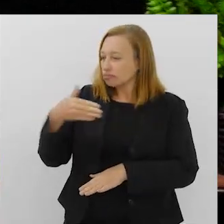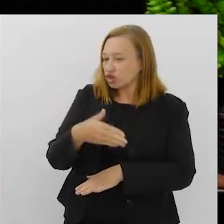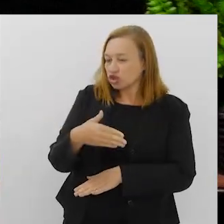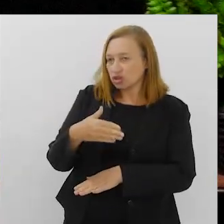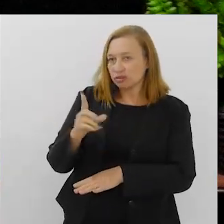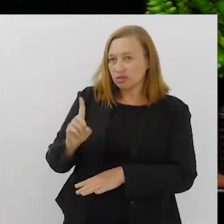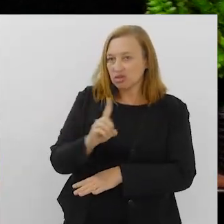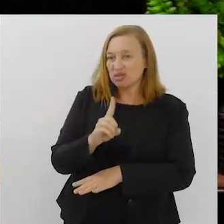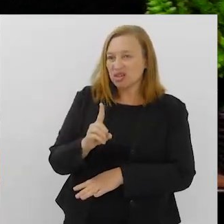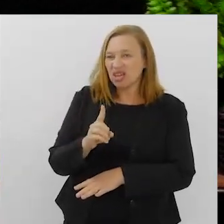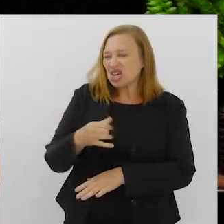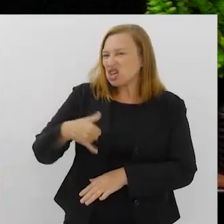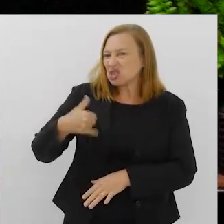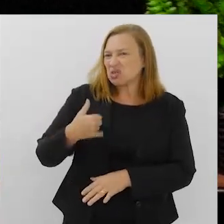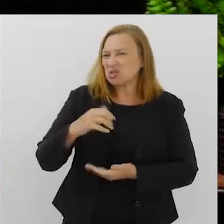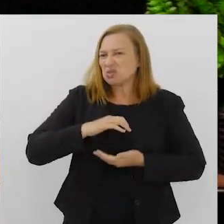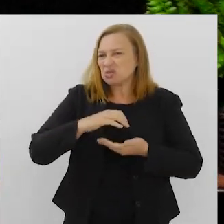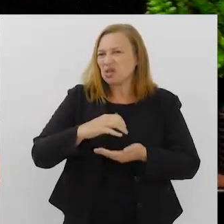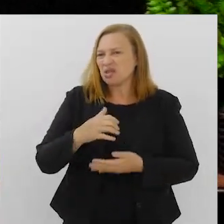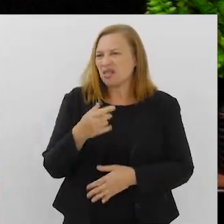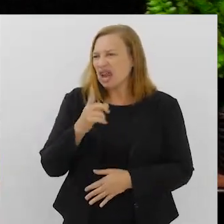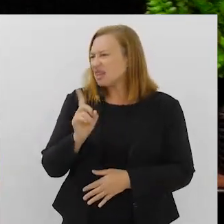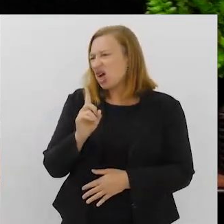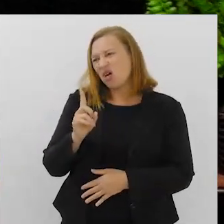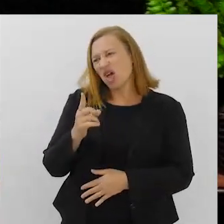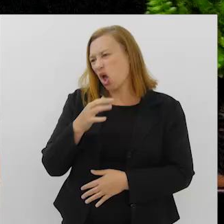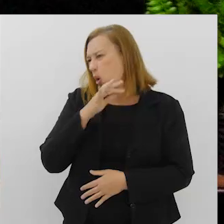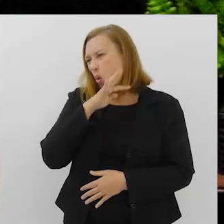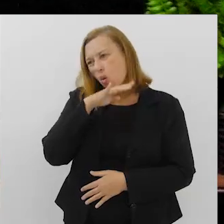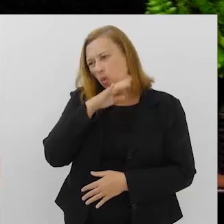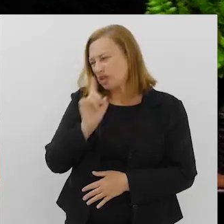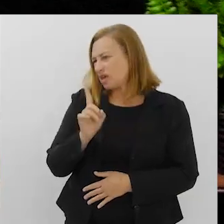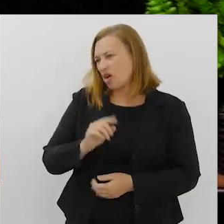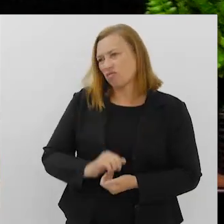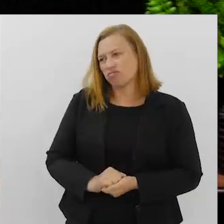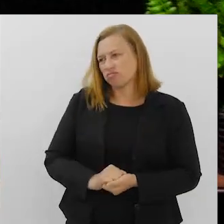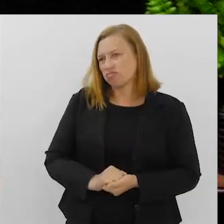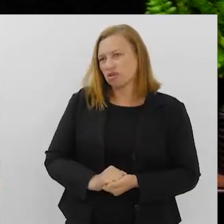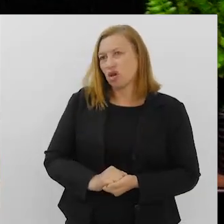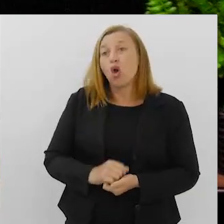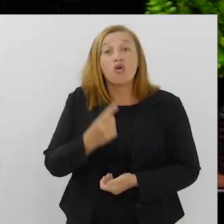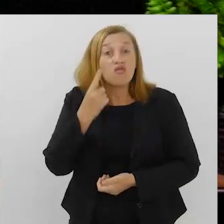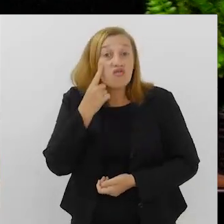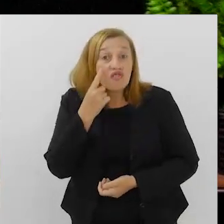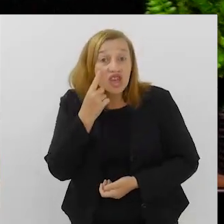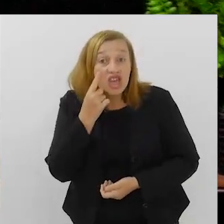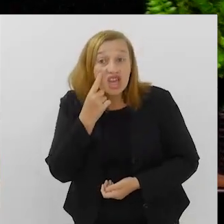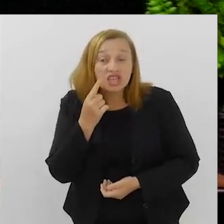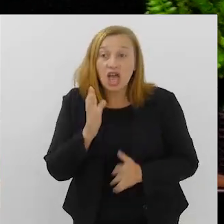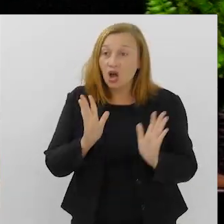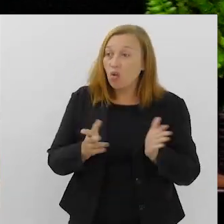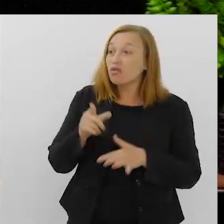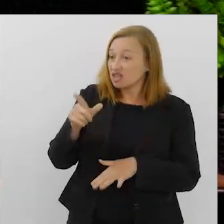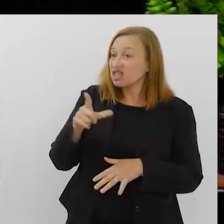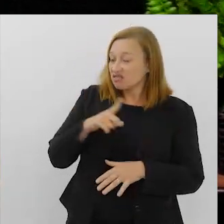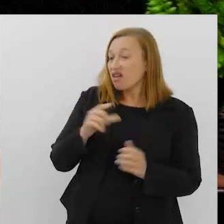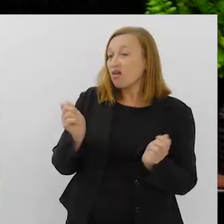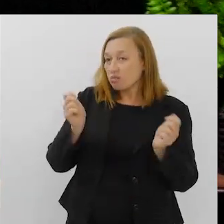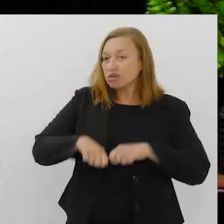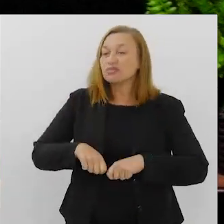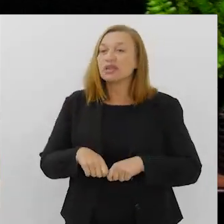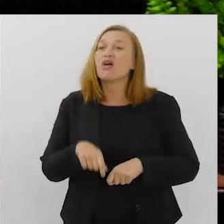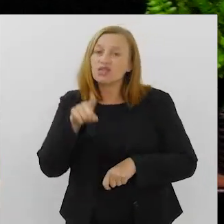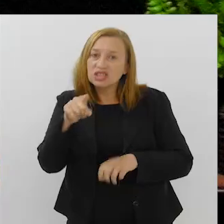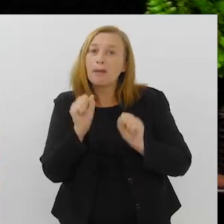chega às nossas unidades, a gente fala, olha, não é tão ruim assim, não é ruim assim. Né? Olha só, agora você tem